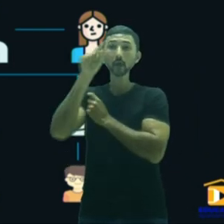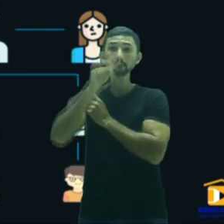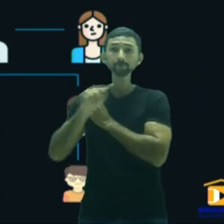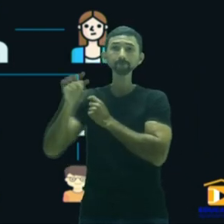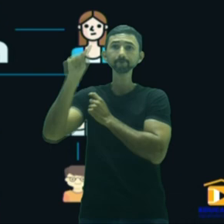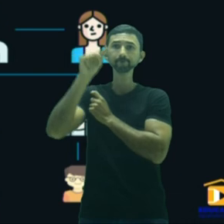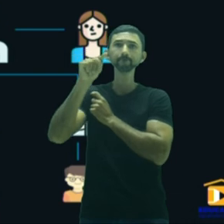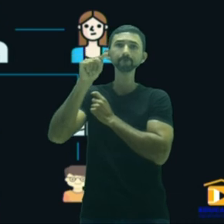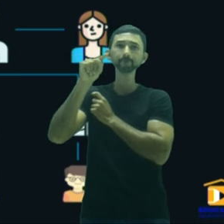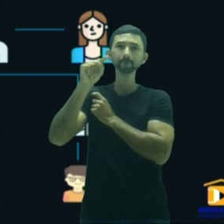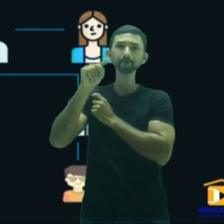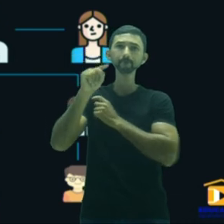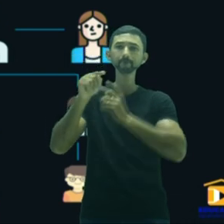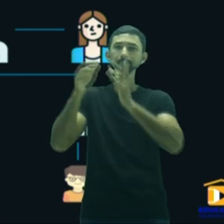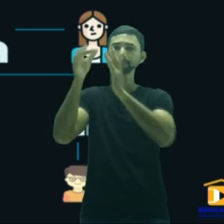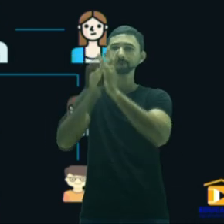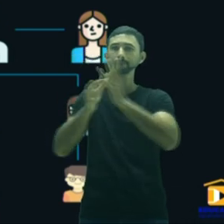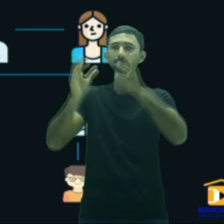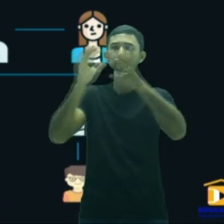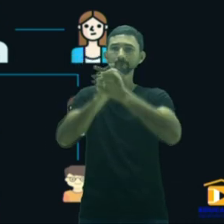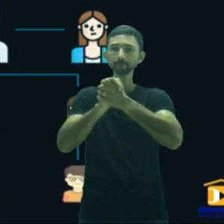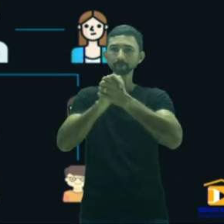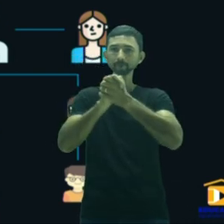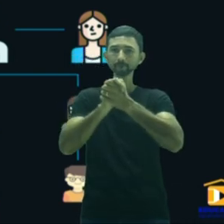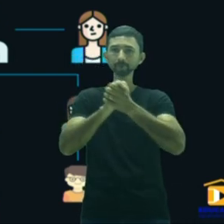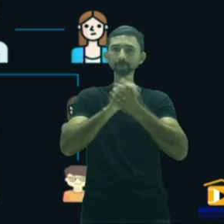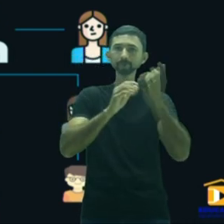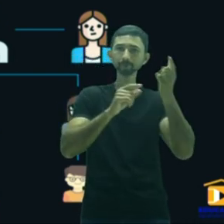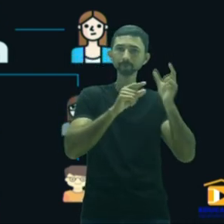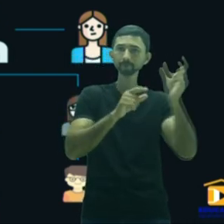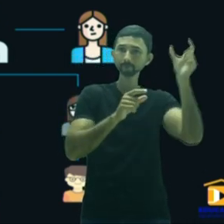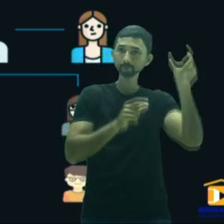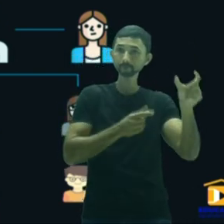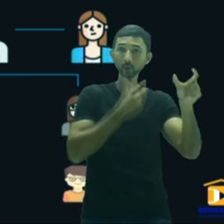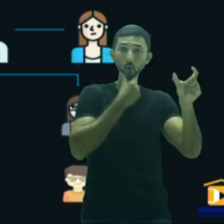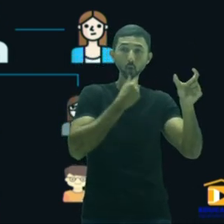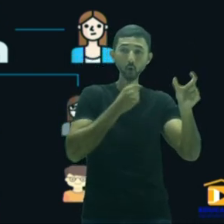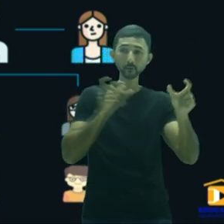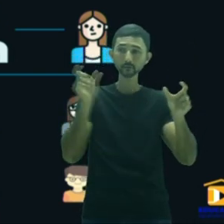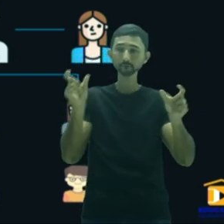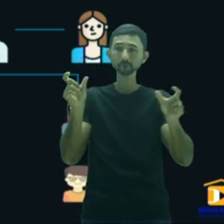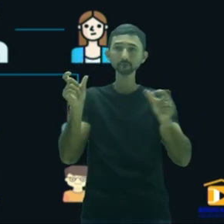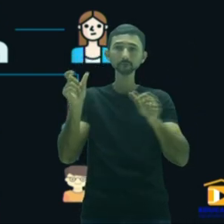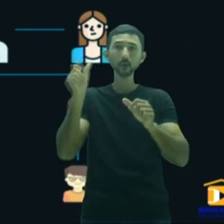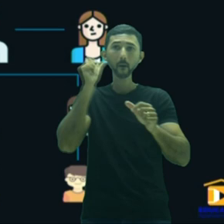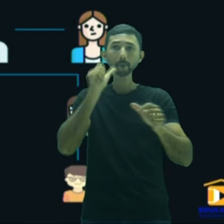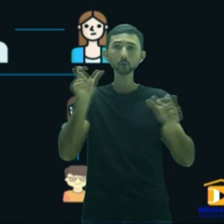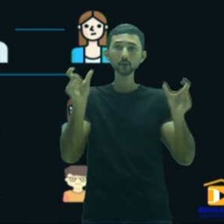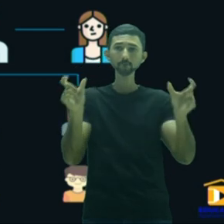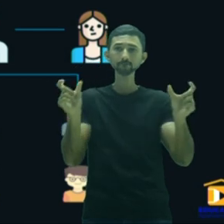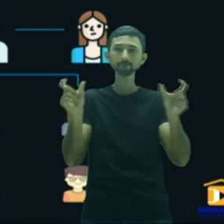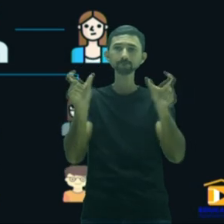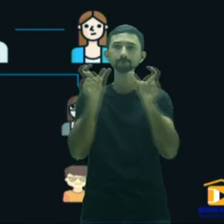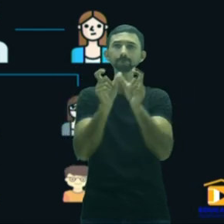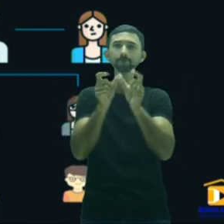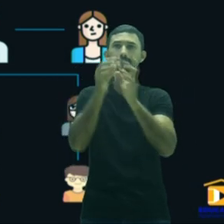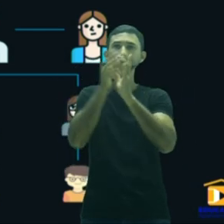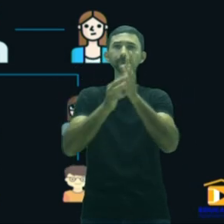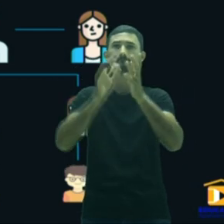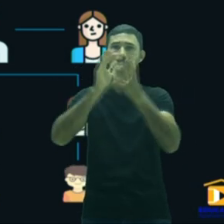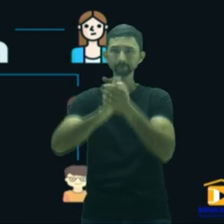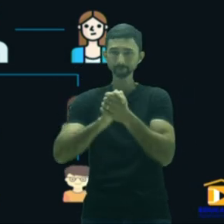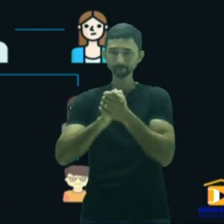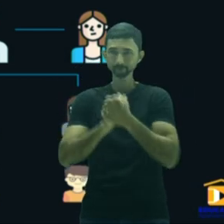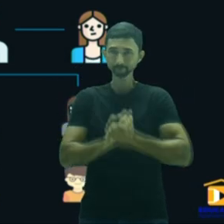O João casou com a Cristina. Ah, para a genética, né? Para hereditariedade, para o estudo de